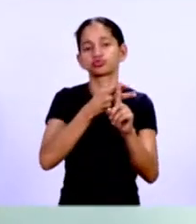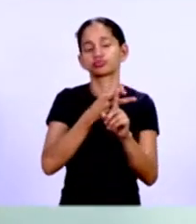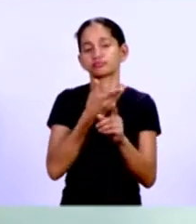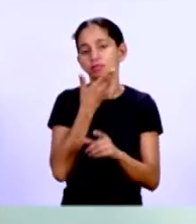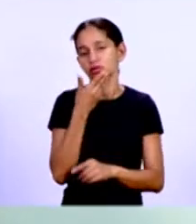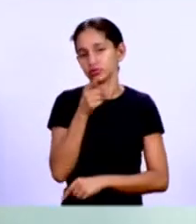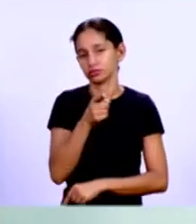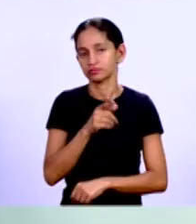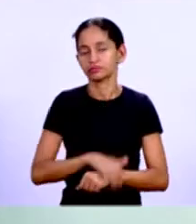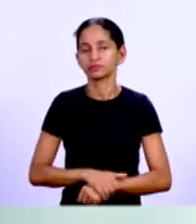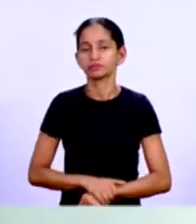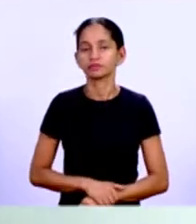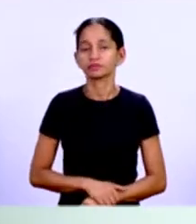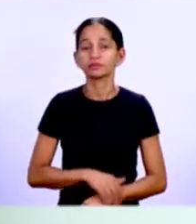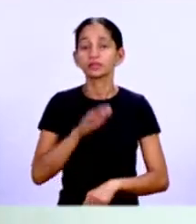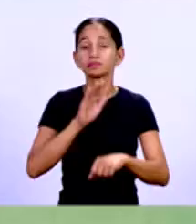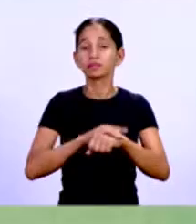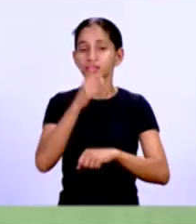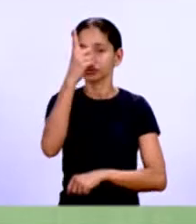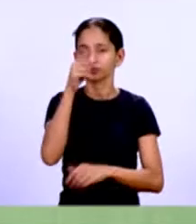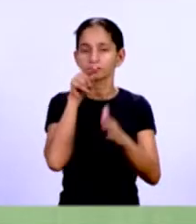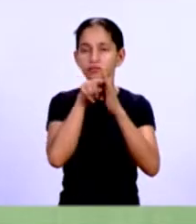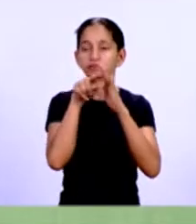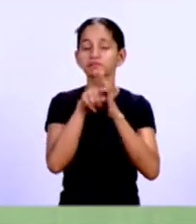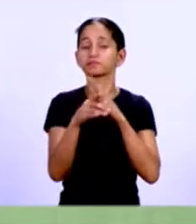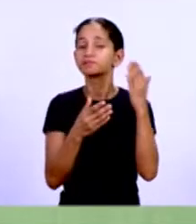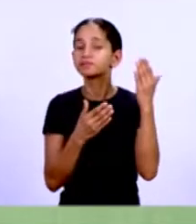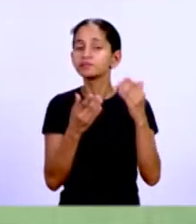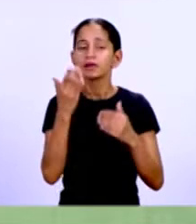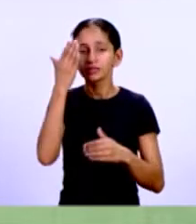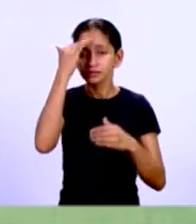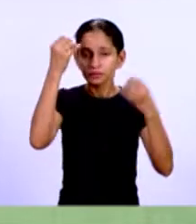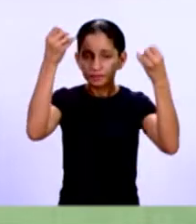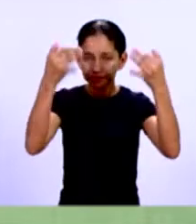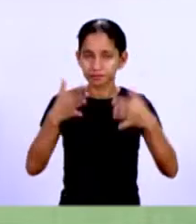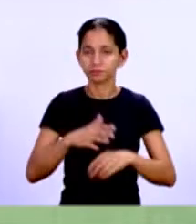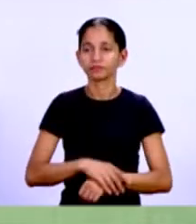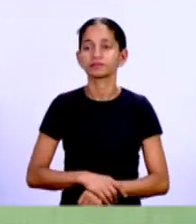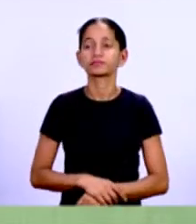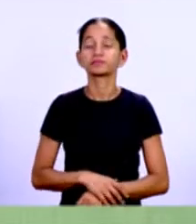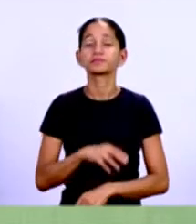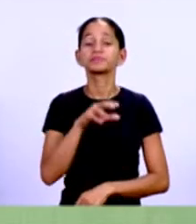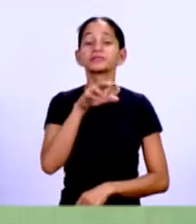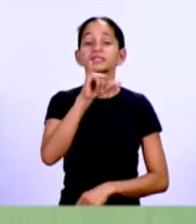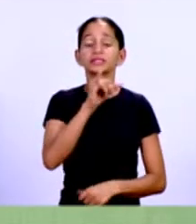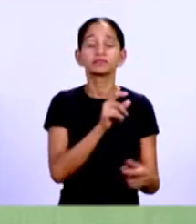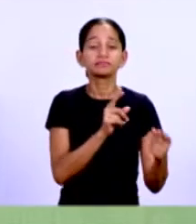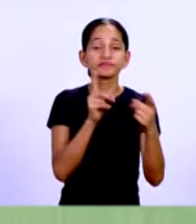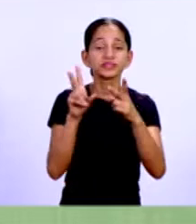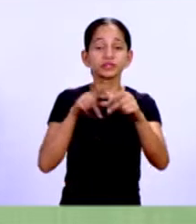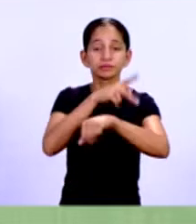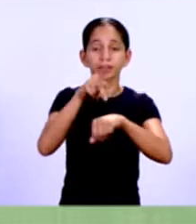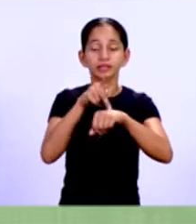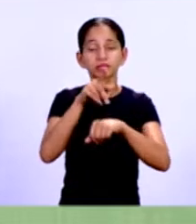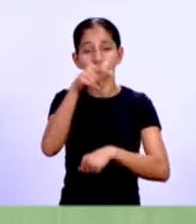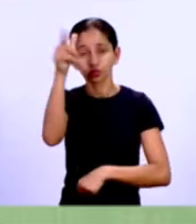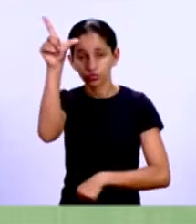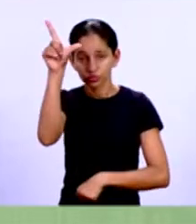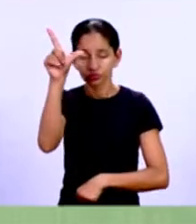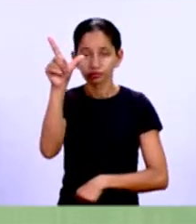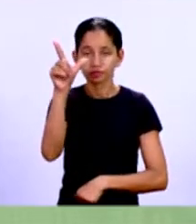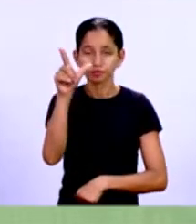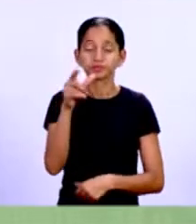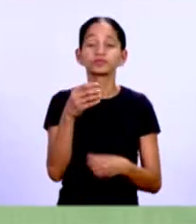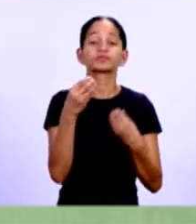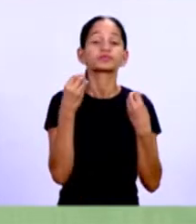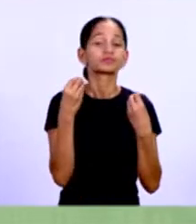ok? Mais uma pergunta que nós temos aqui. No caso de exportação e importação, o câmbio é